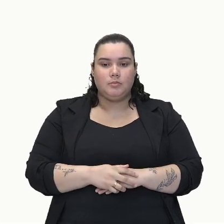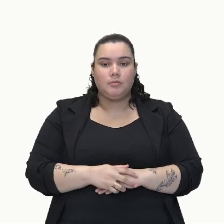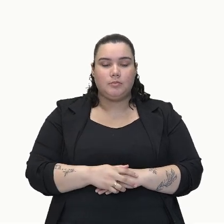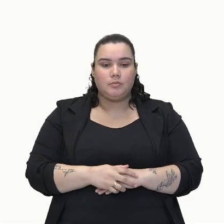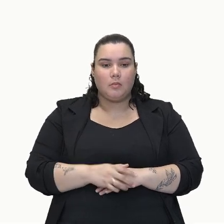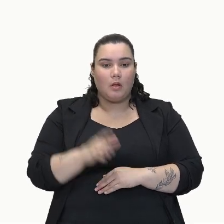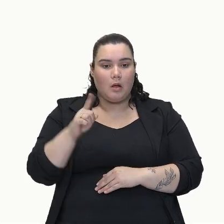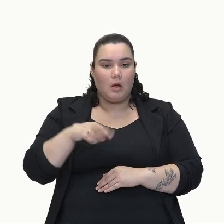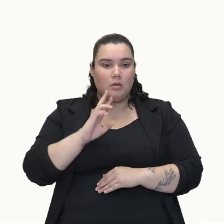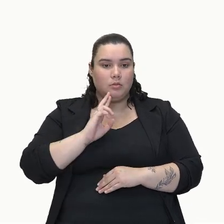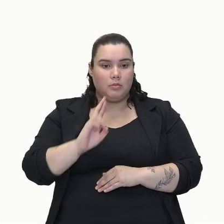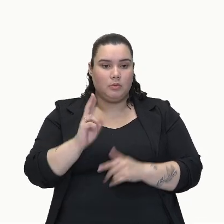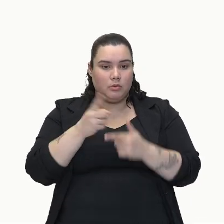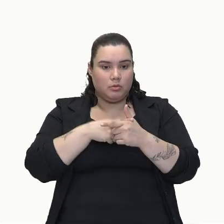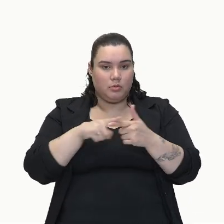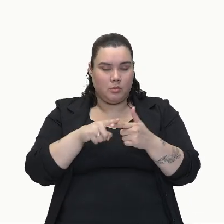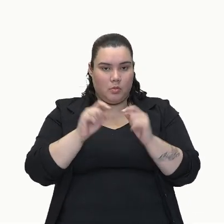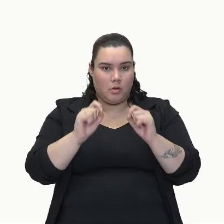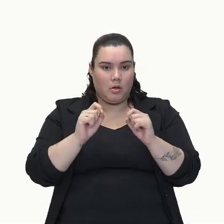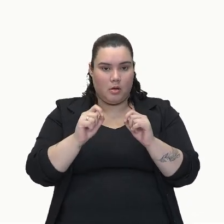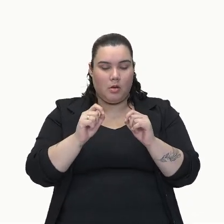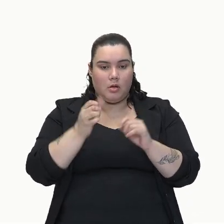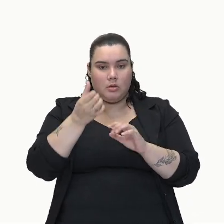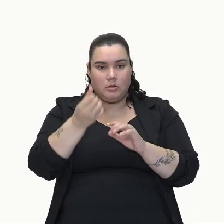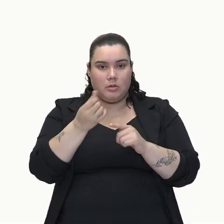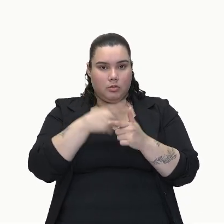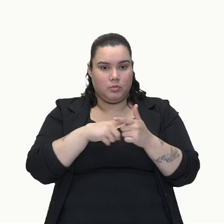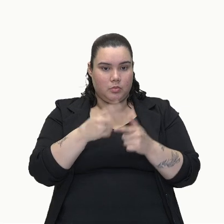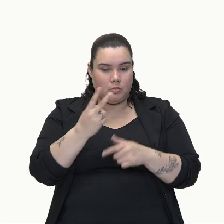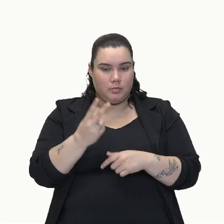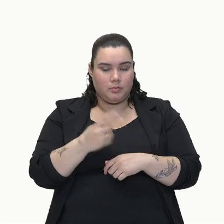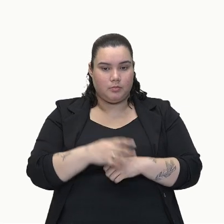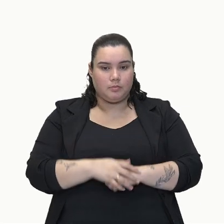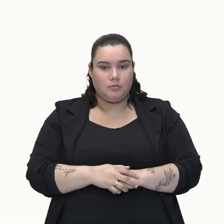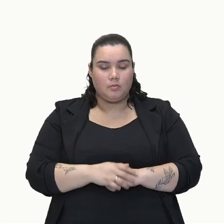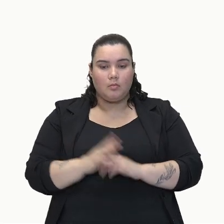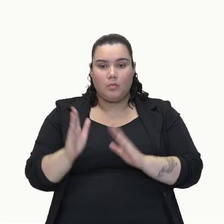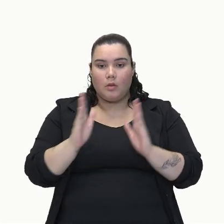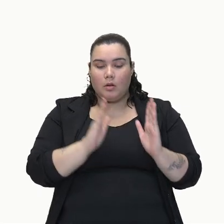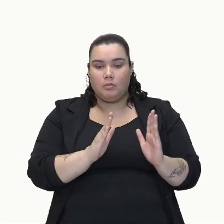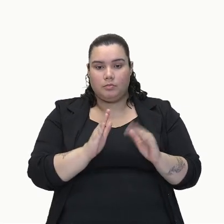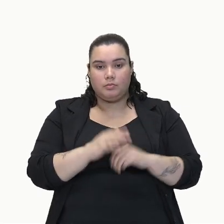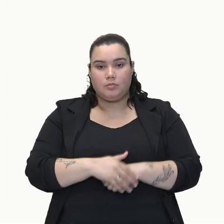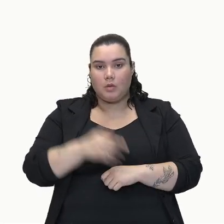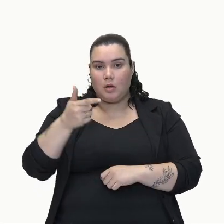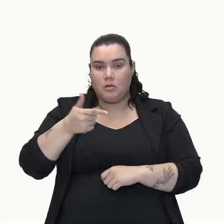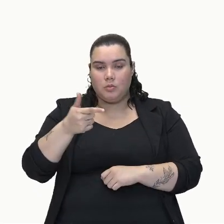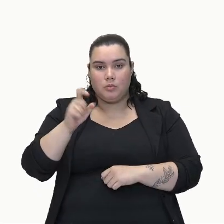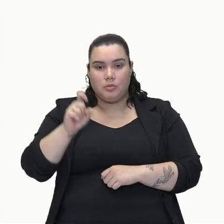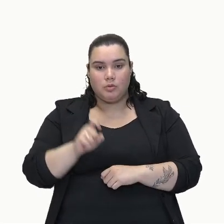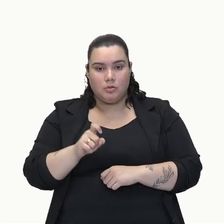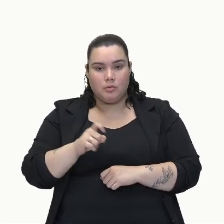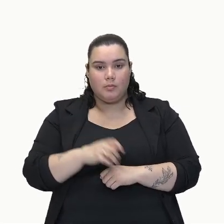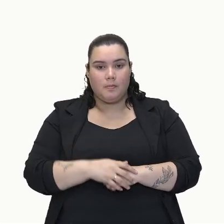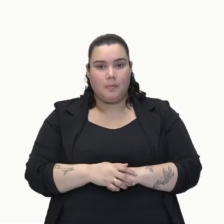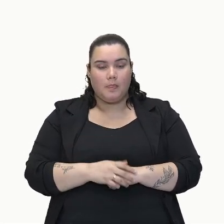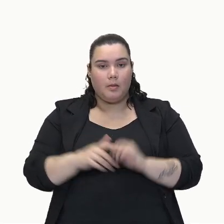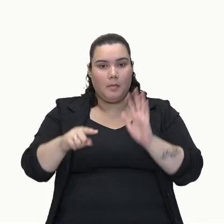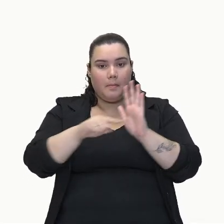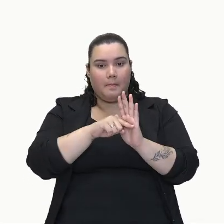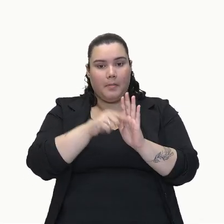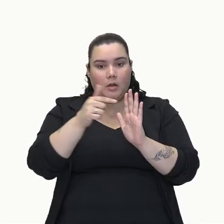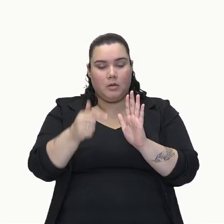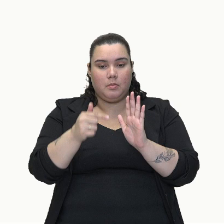o resultado da divisão de 6 por 2. O nosso segundo valor de x vai ser